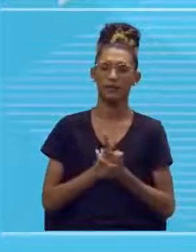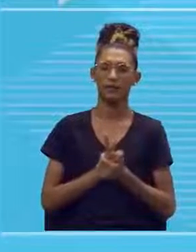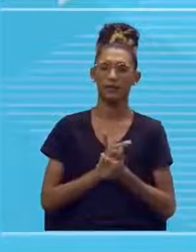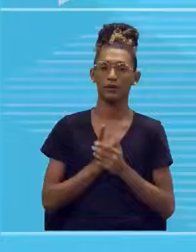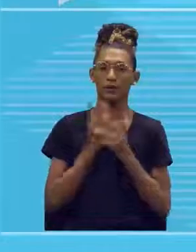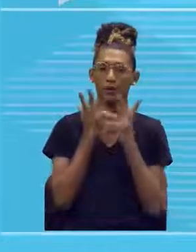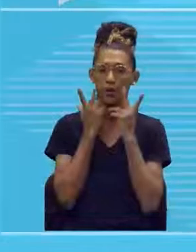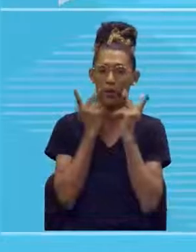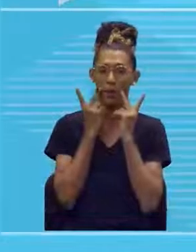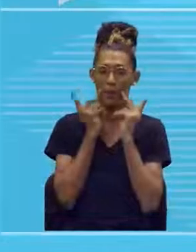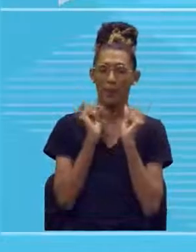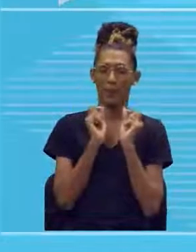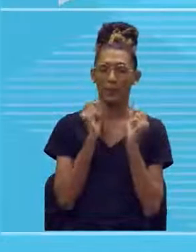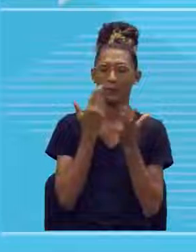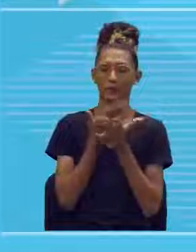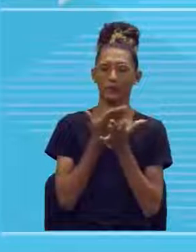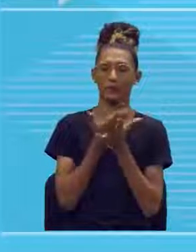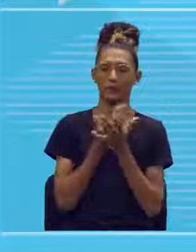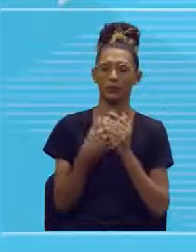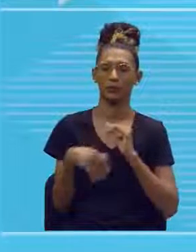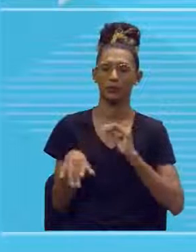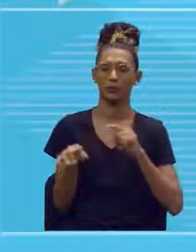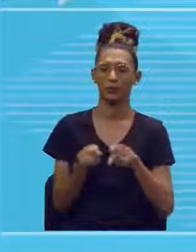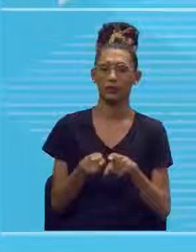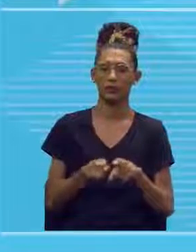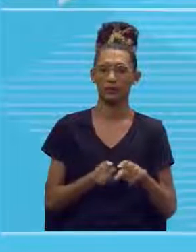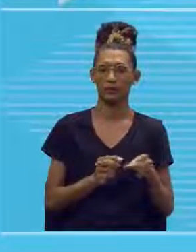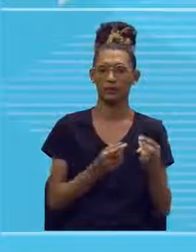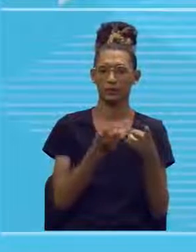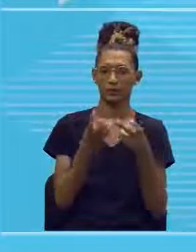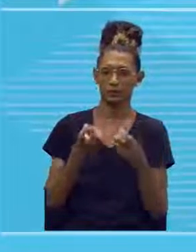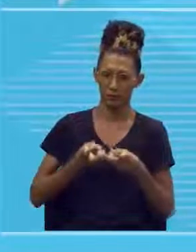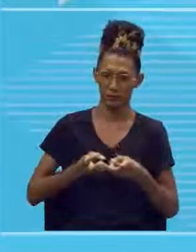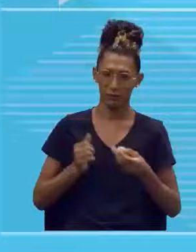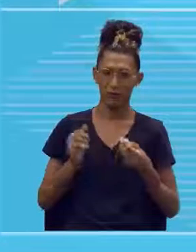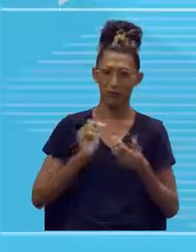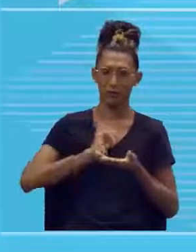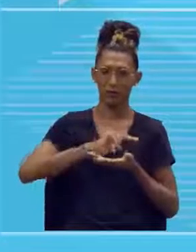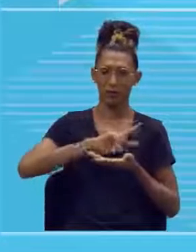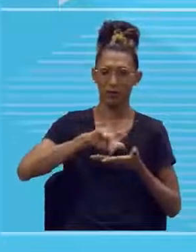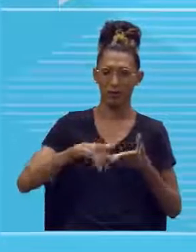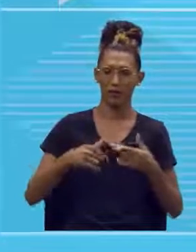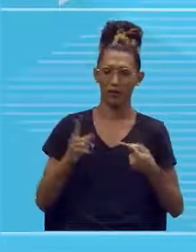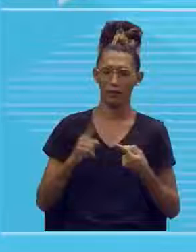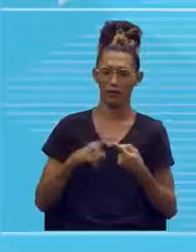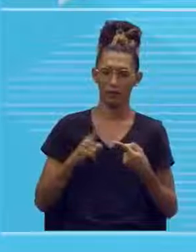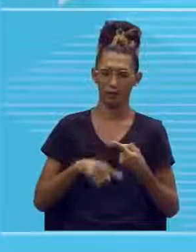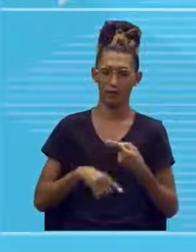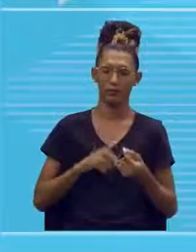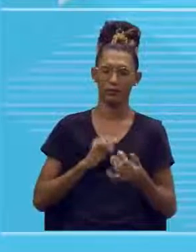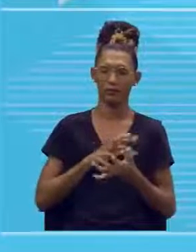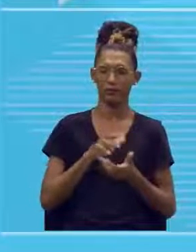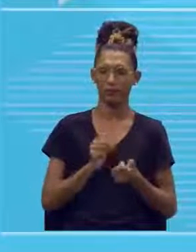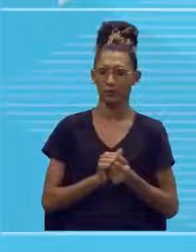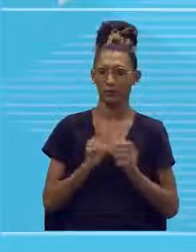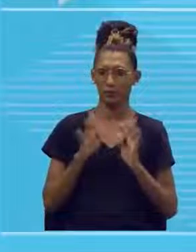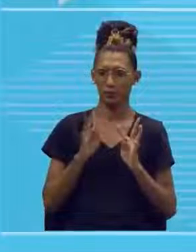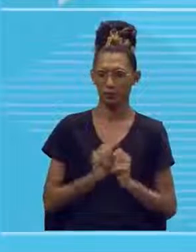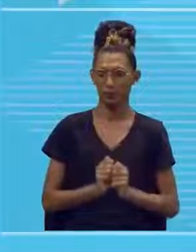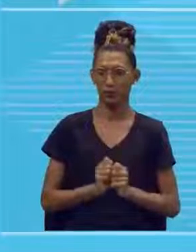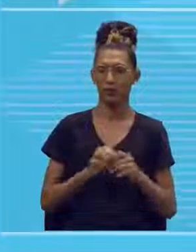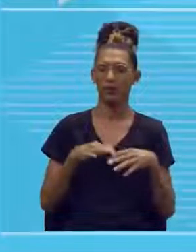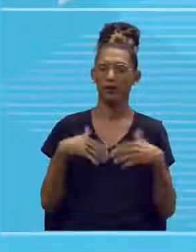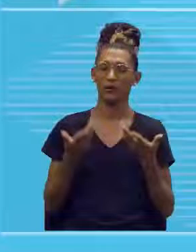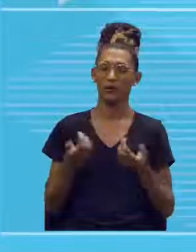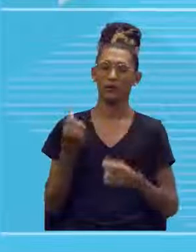muito comuns nos estudos também na observação dos mais variados povos ao redor do mundo todo então